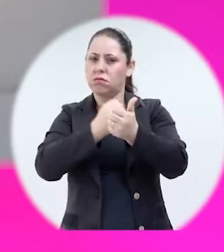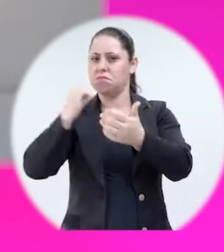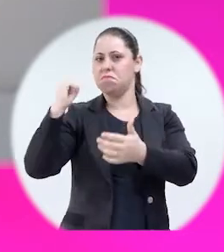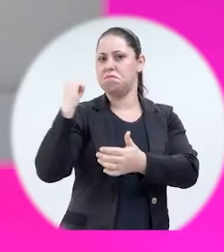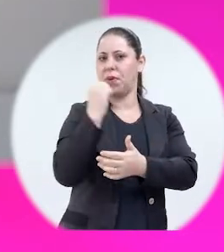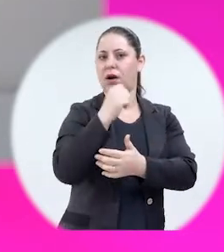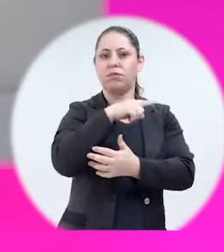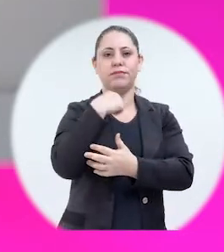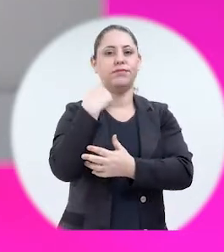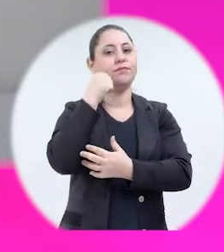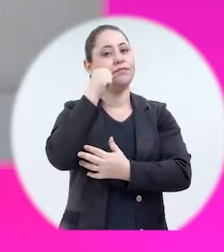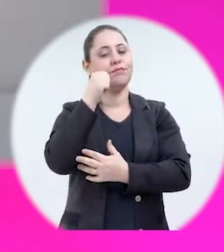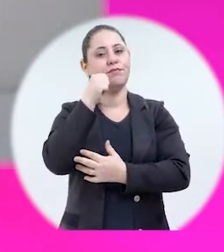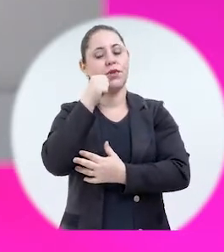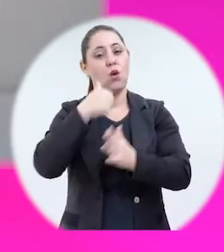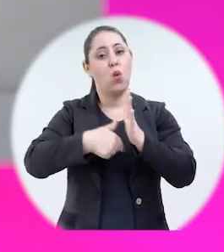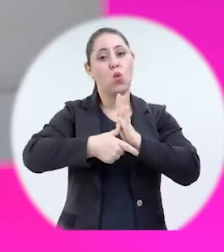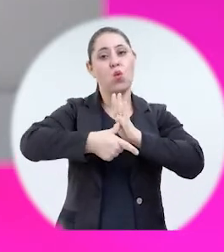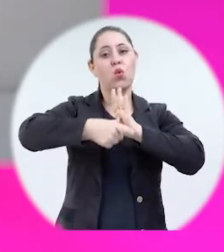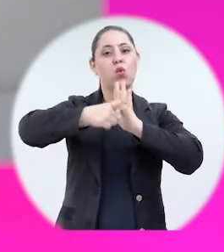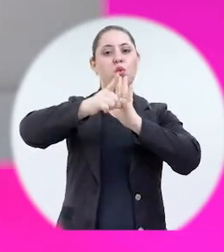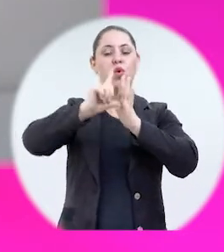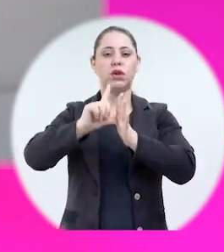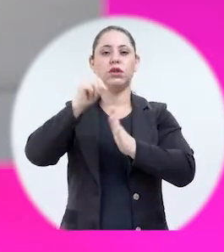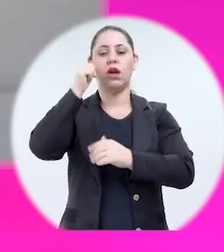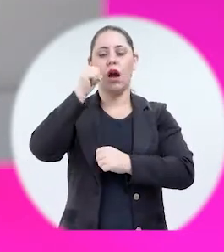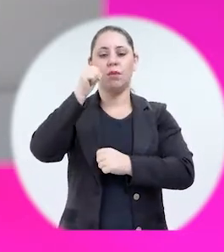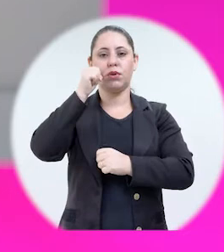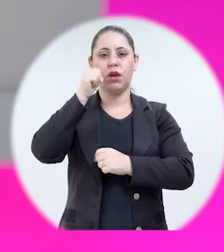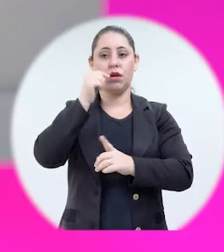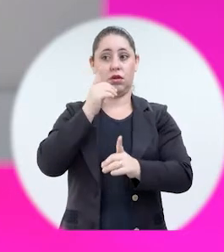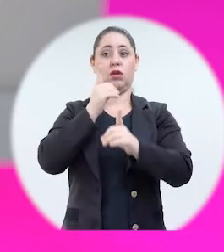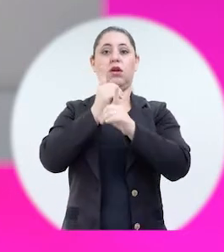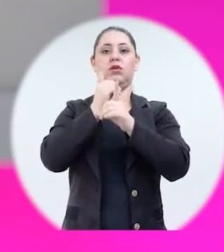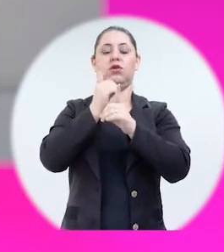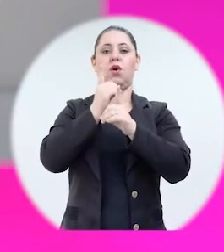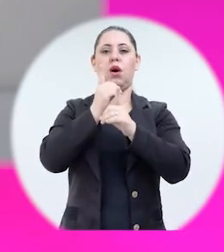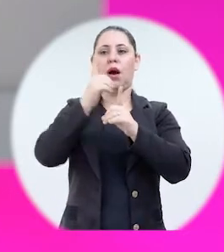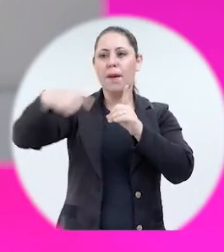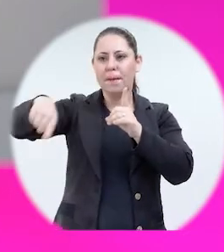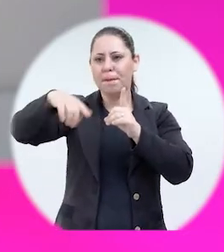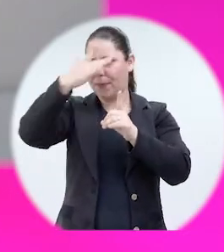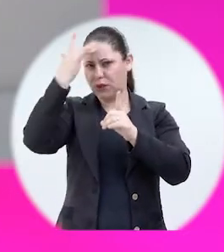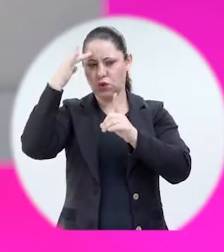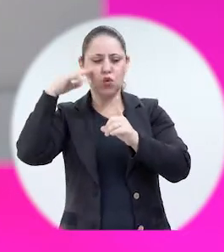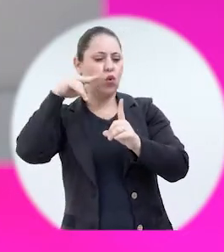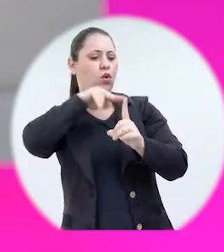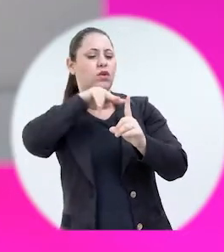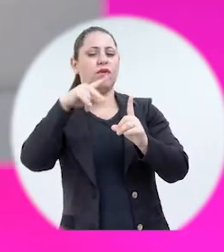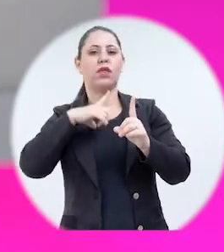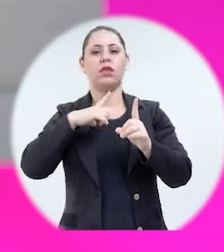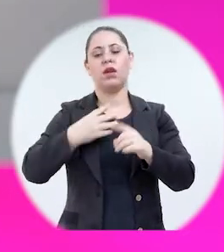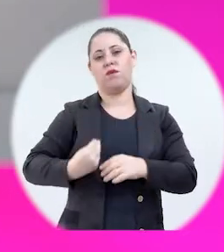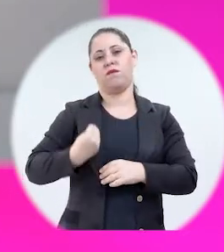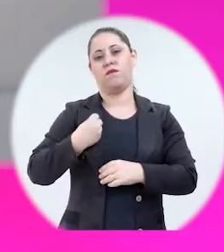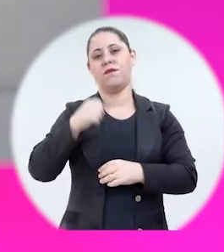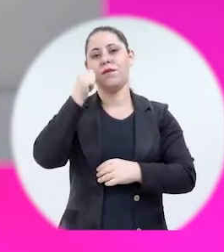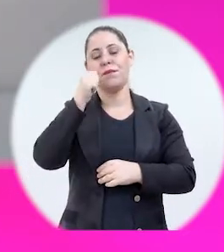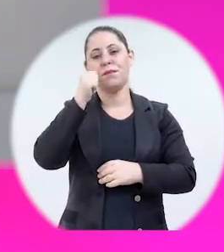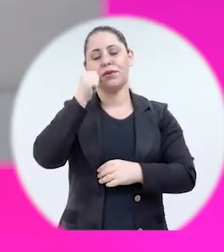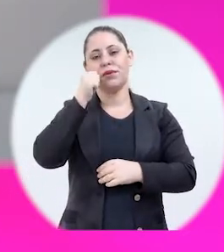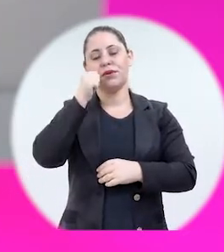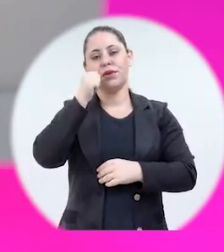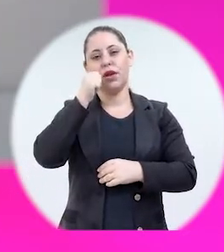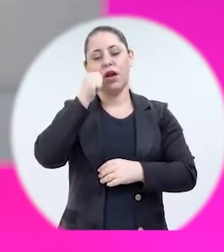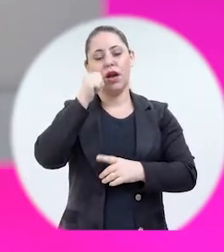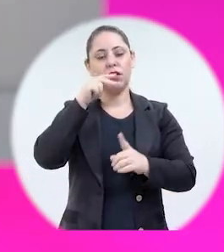essa mulher. Então, quanto mais cedo essa mulher identificar, ou as pessoas que têm convívio